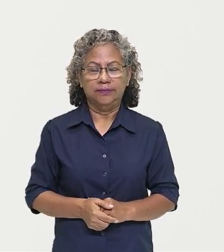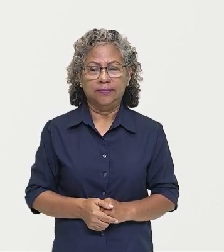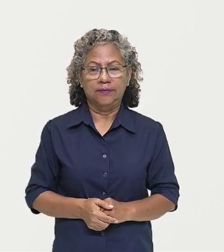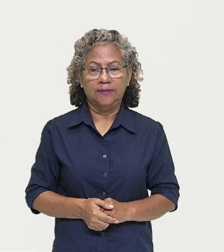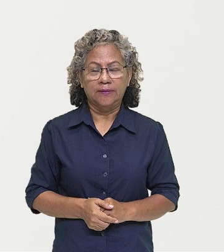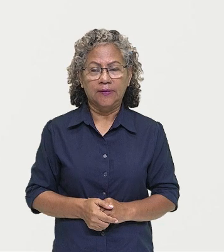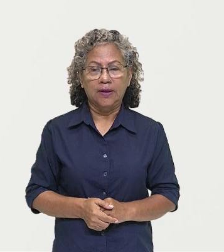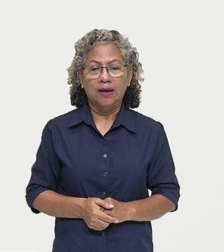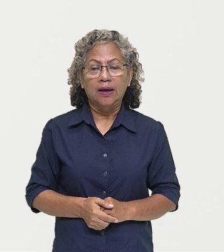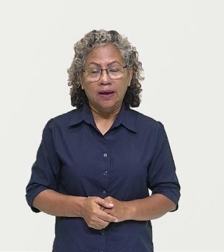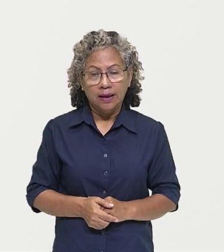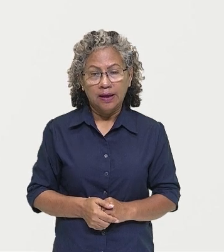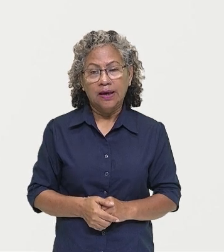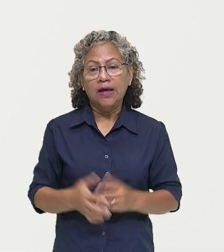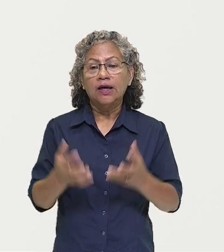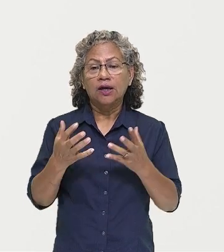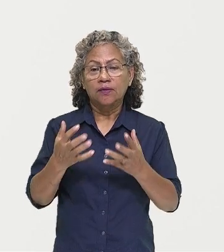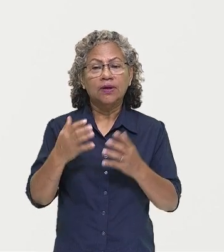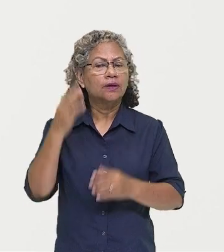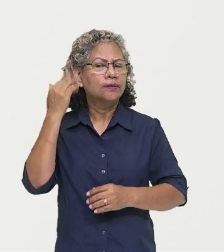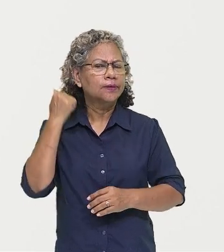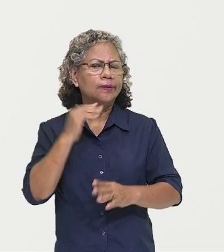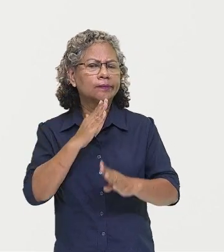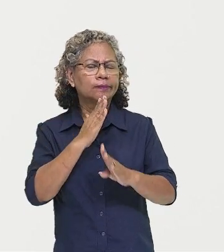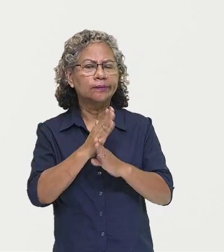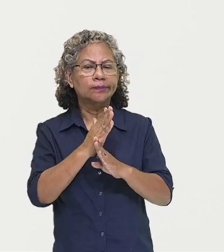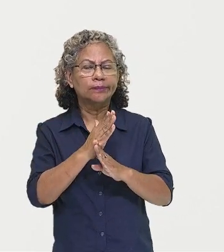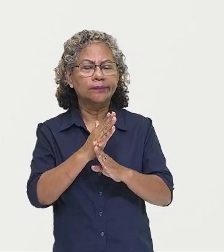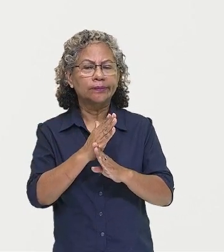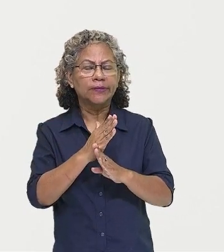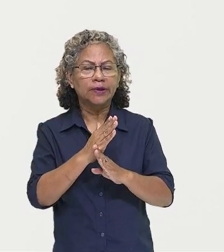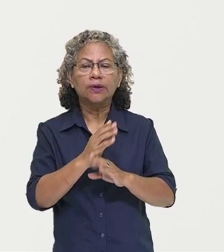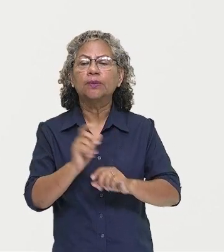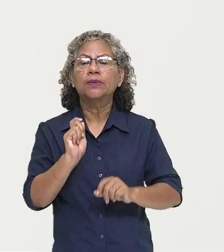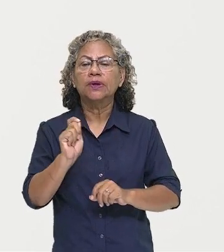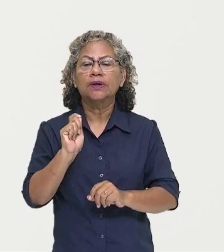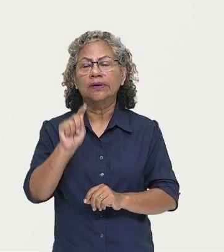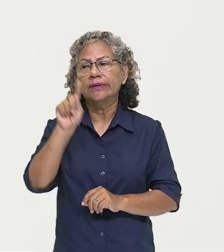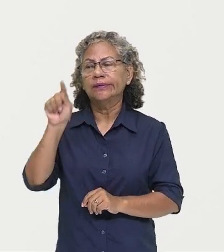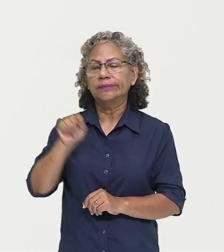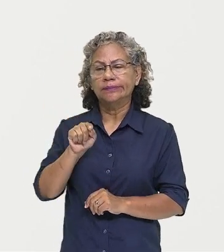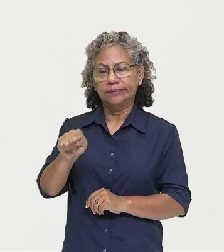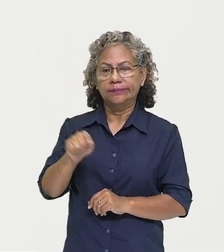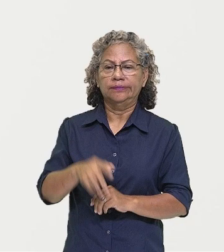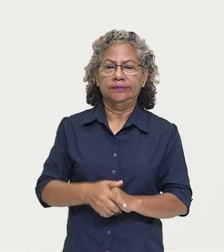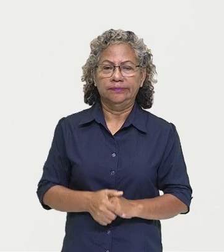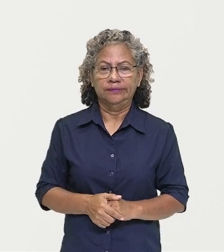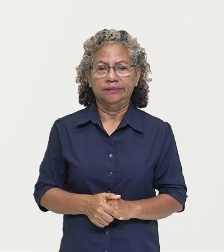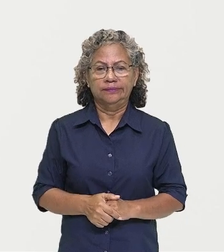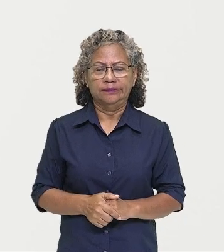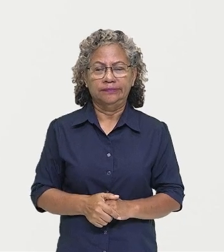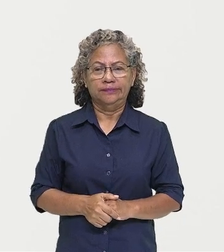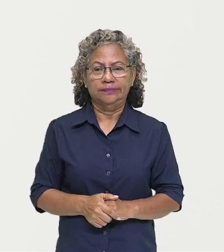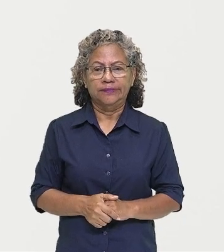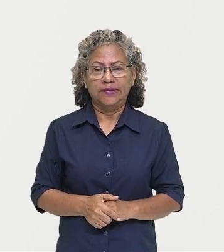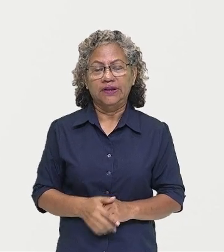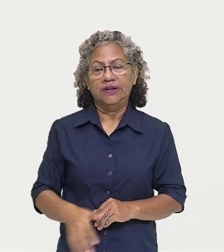minha força, você quer o quê? O que ele pede agora? Ele quer a intensidade da